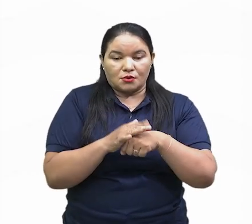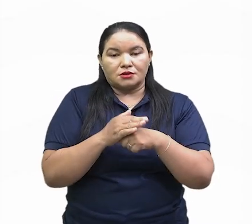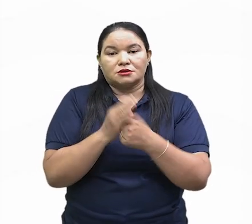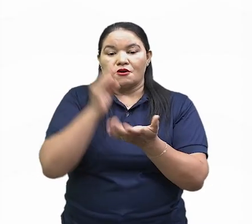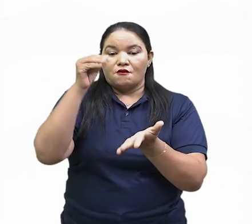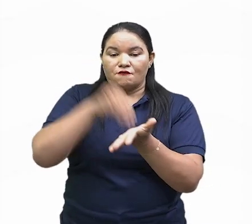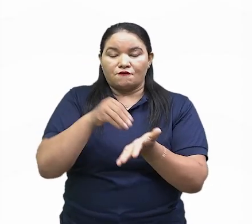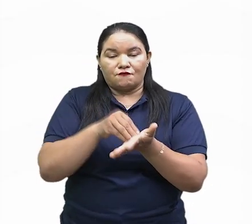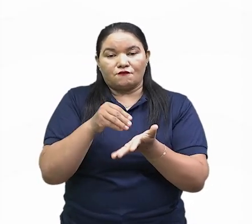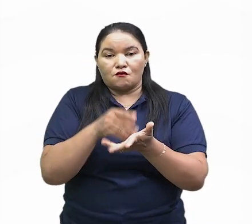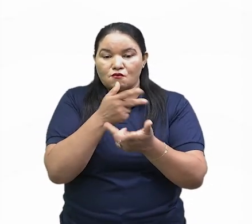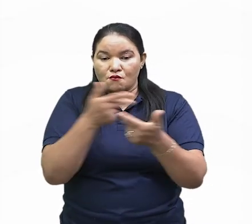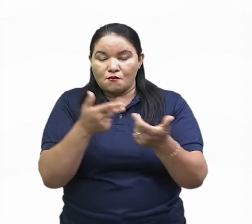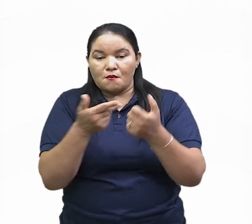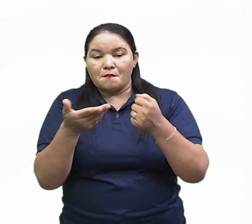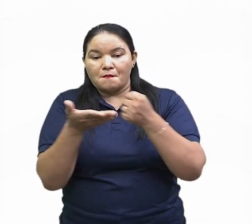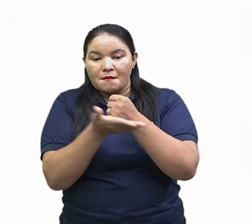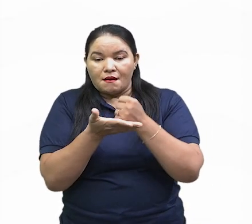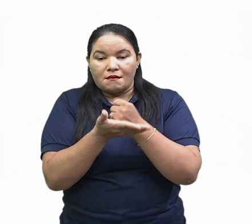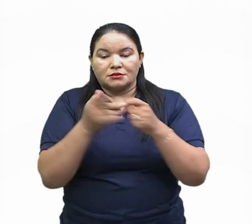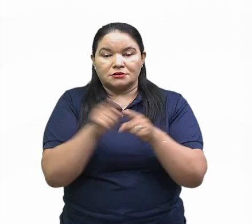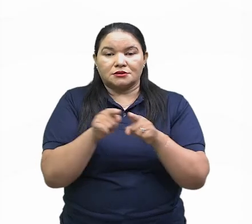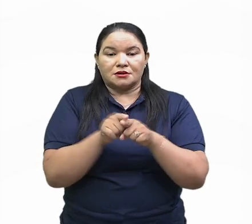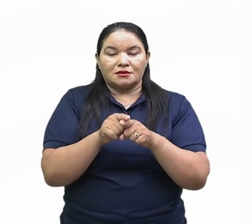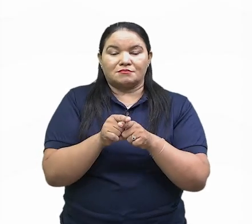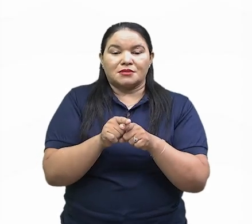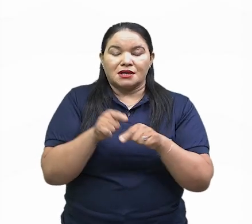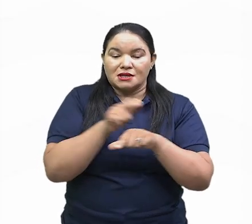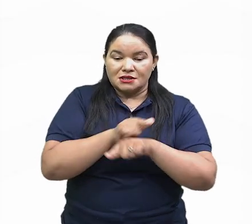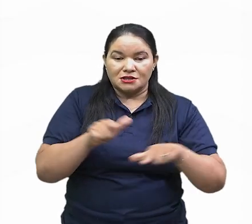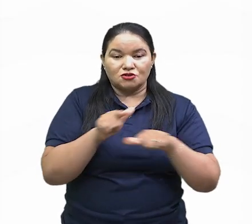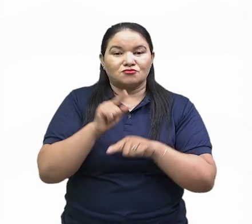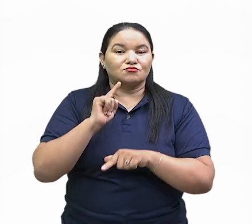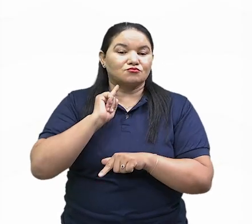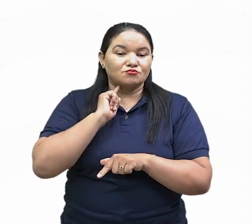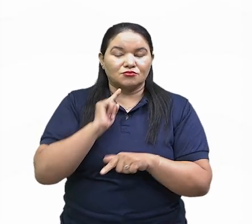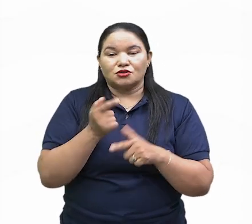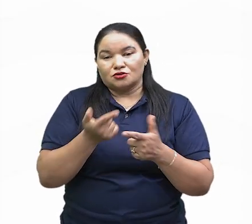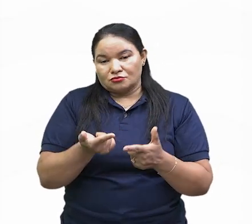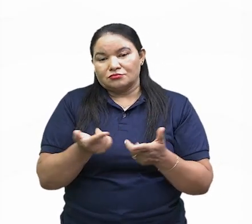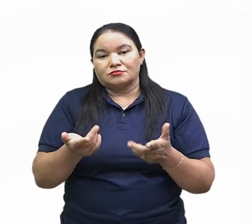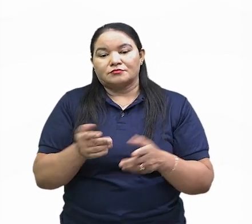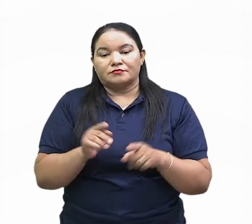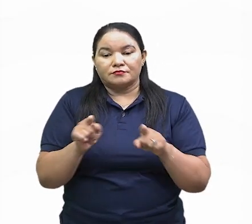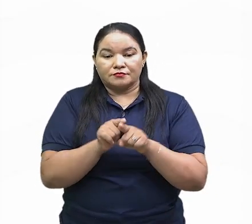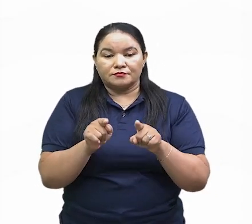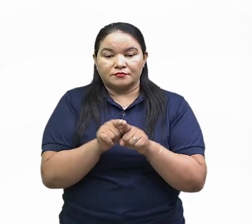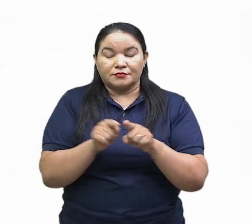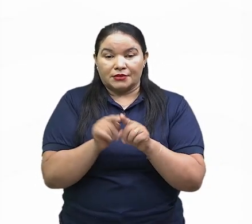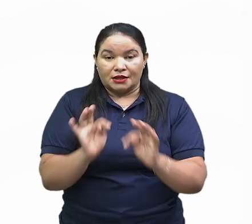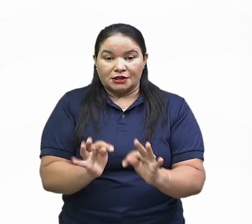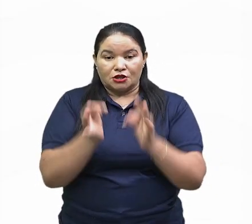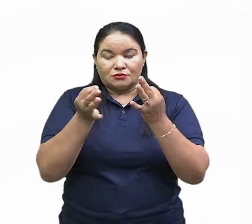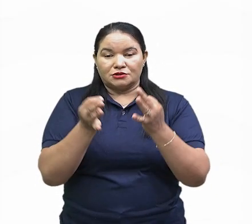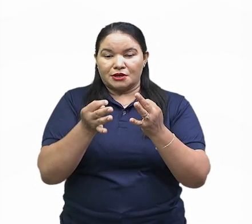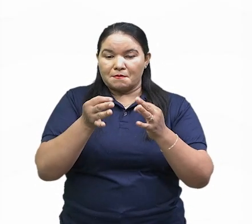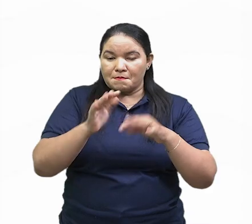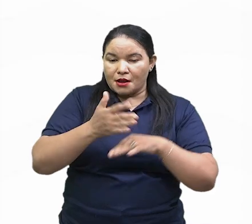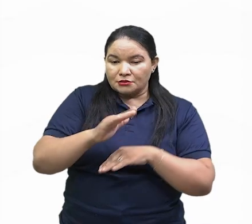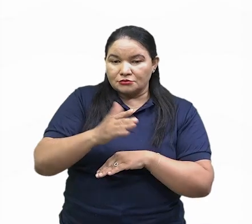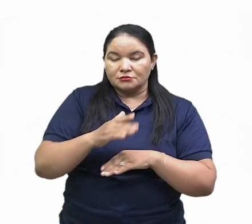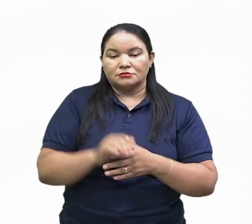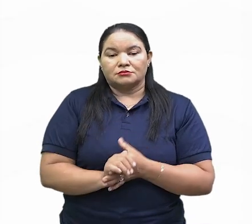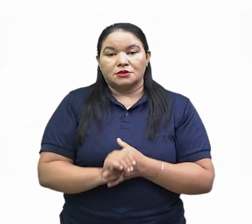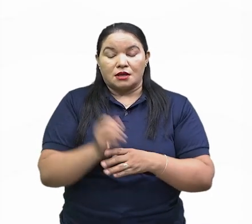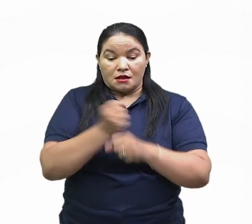de saneamento, baixa higiene e pouca tecnologia médica. Lembrando que, realmente,